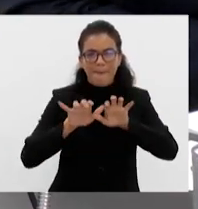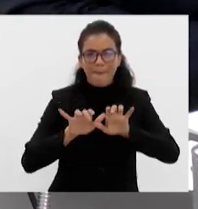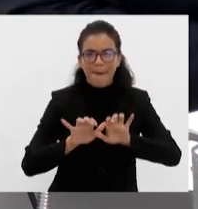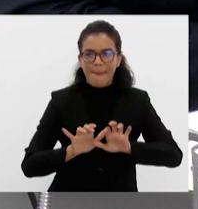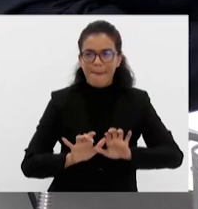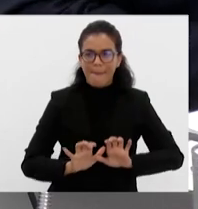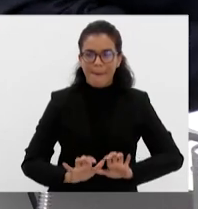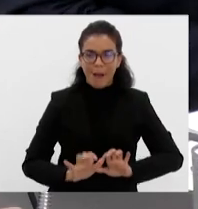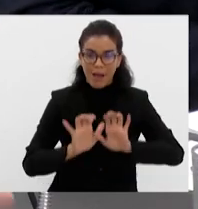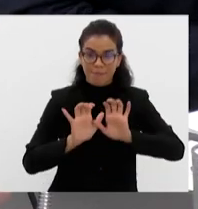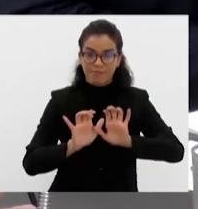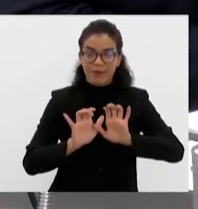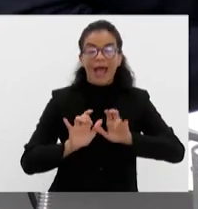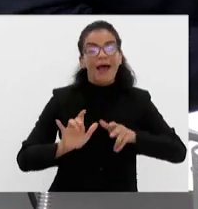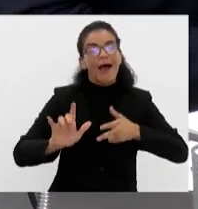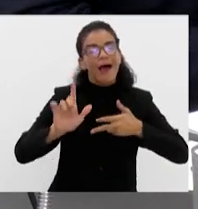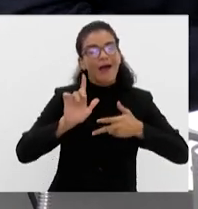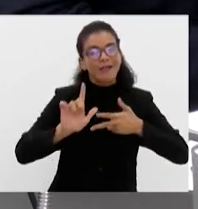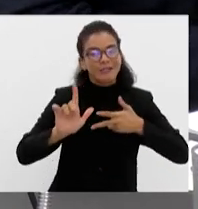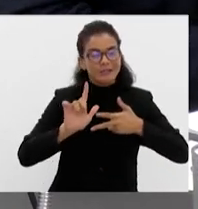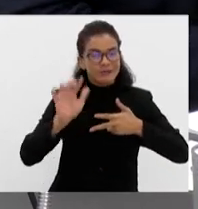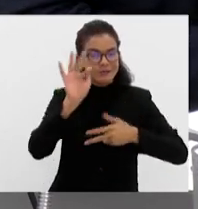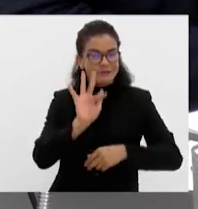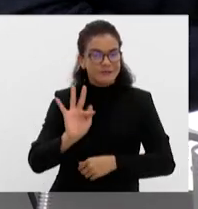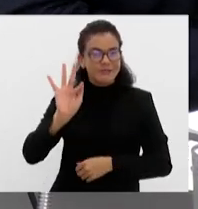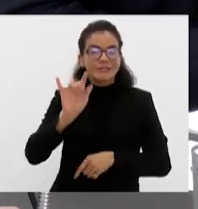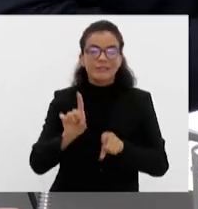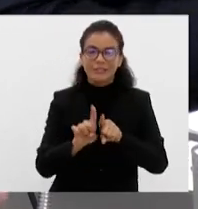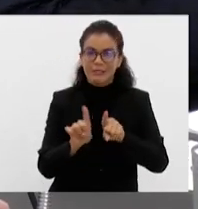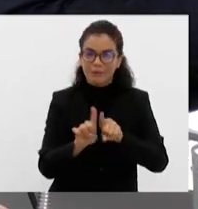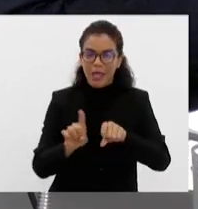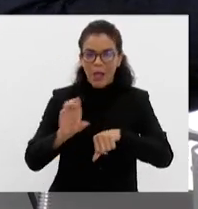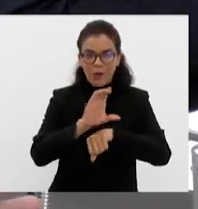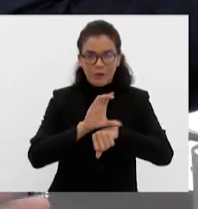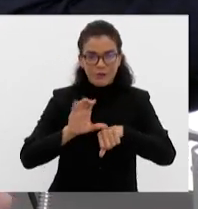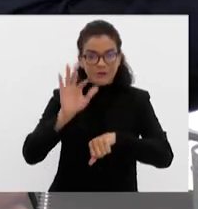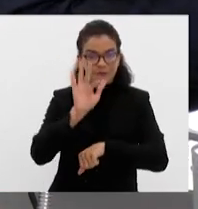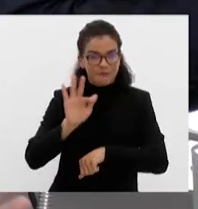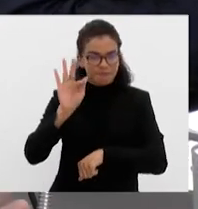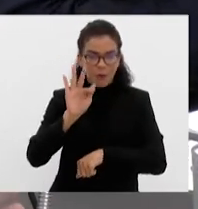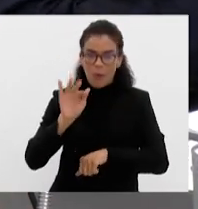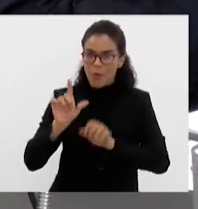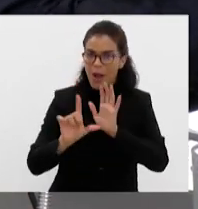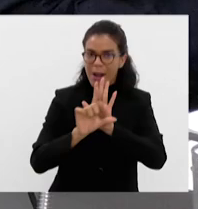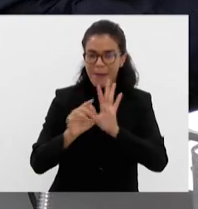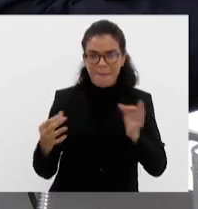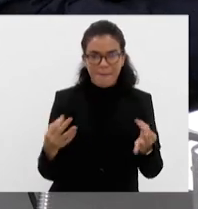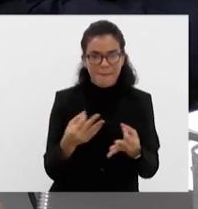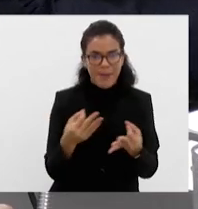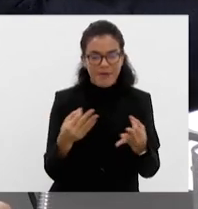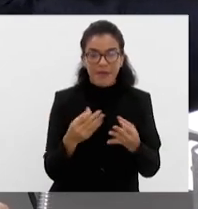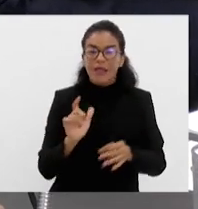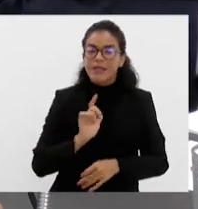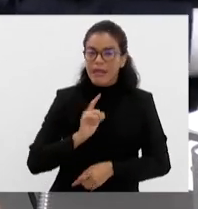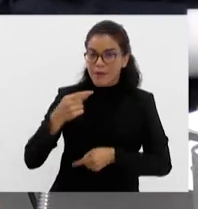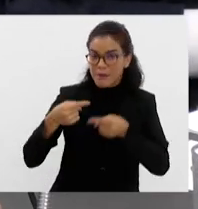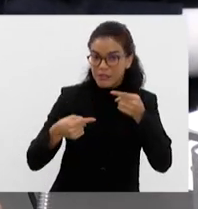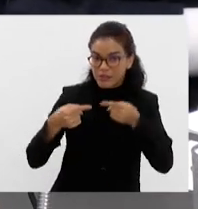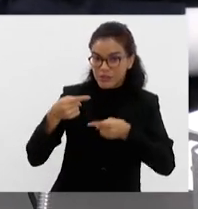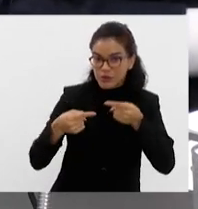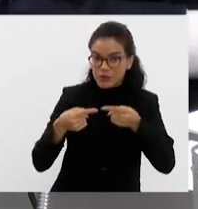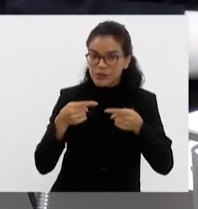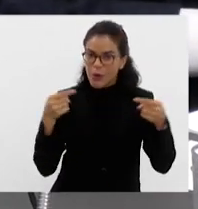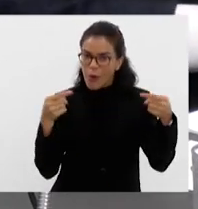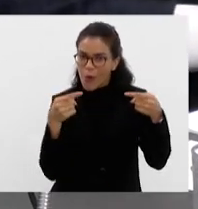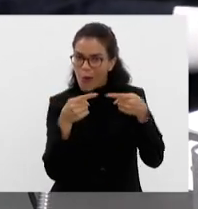da legislação federal, adequado à Constituição Federal. Assim, é uma lei perfeita. Existe uma discussão de mérito, que